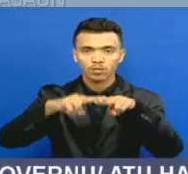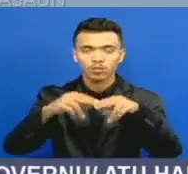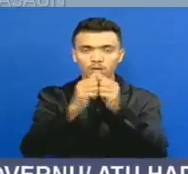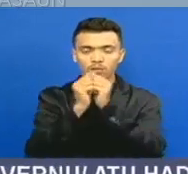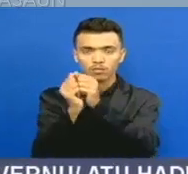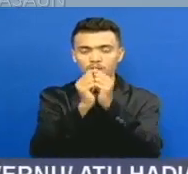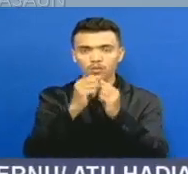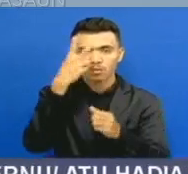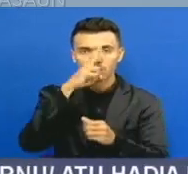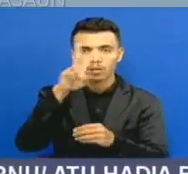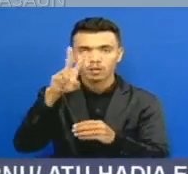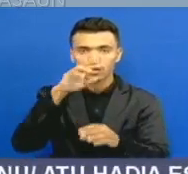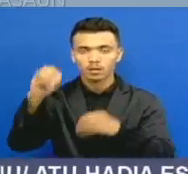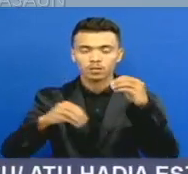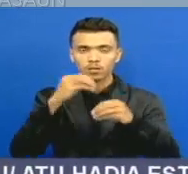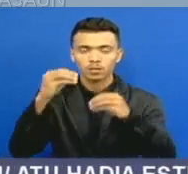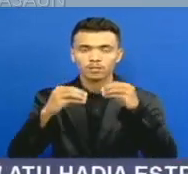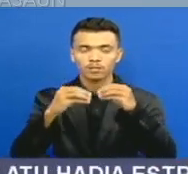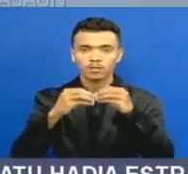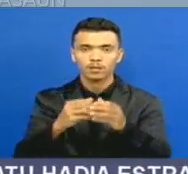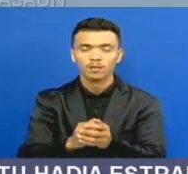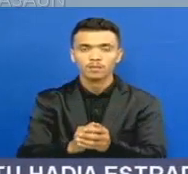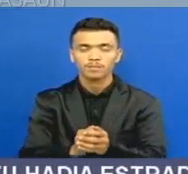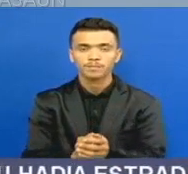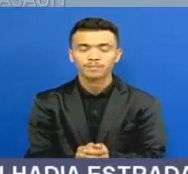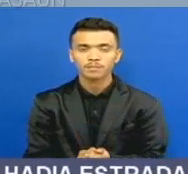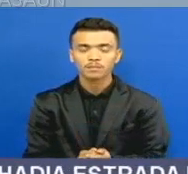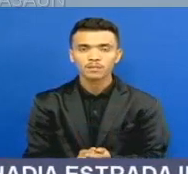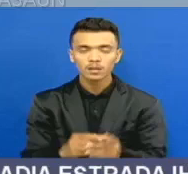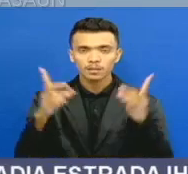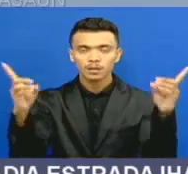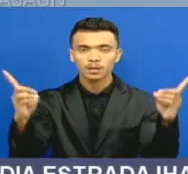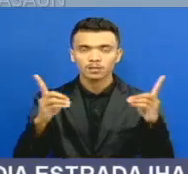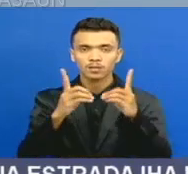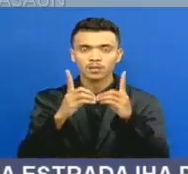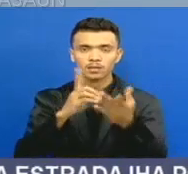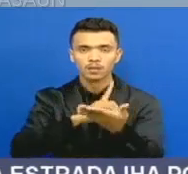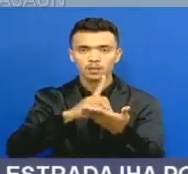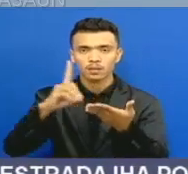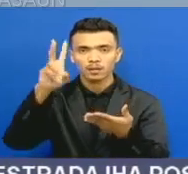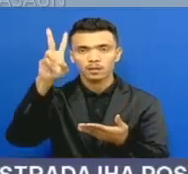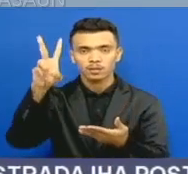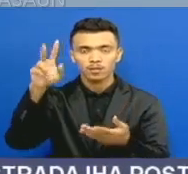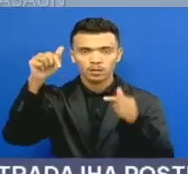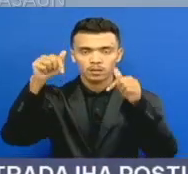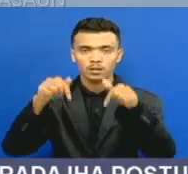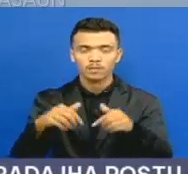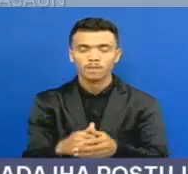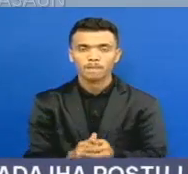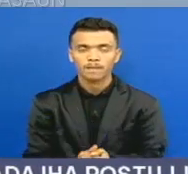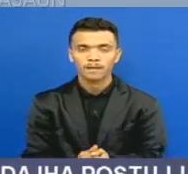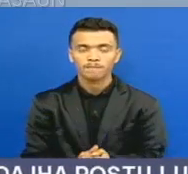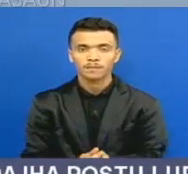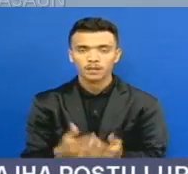atuaré conaba a conversação né bem mas acontece e semana rua nem laran entre bancada ser e